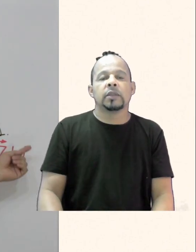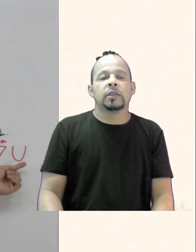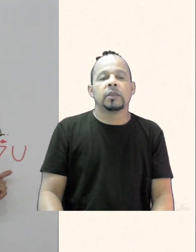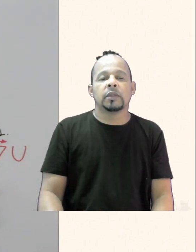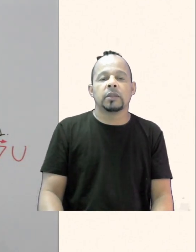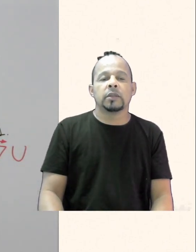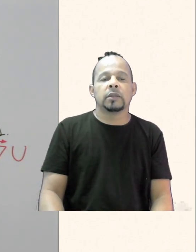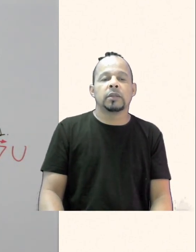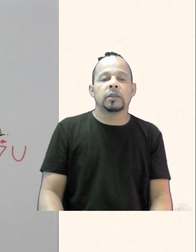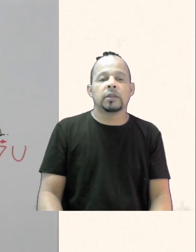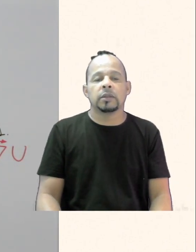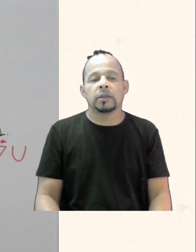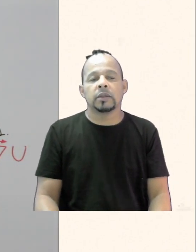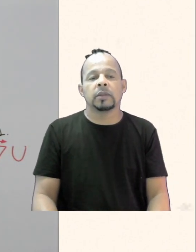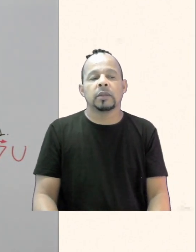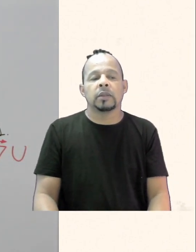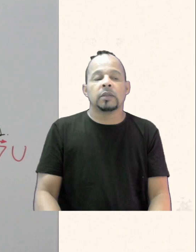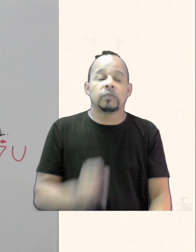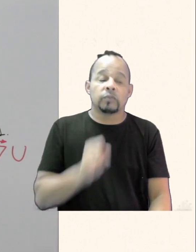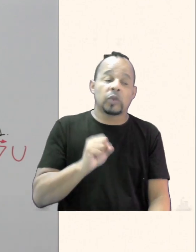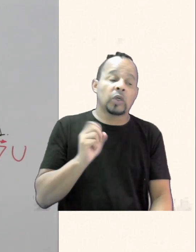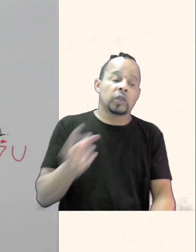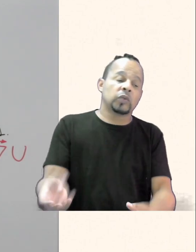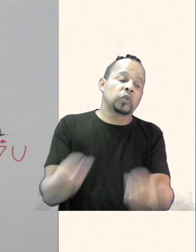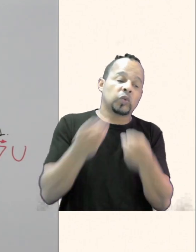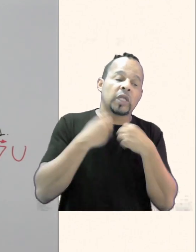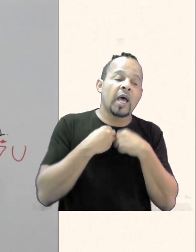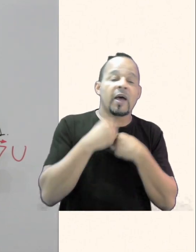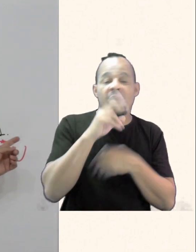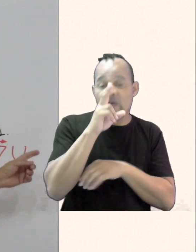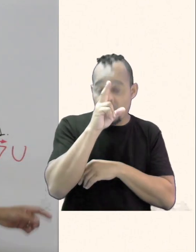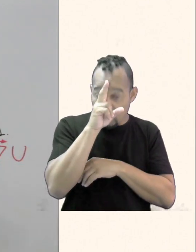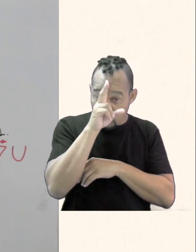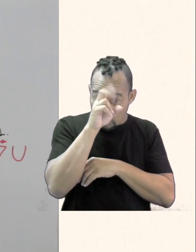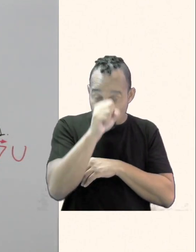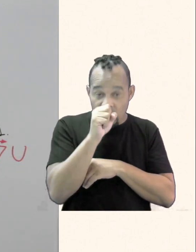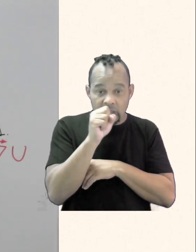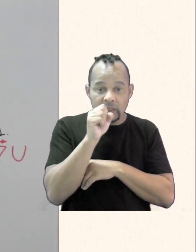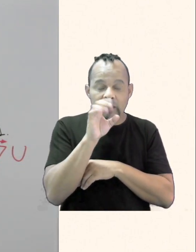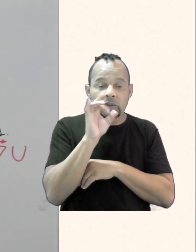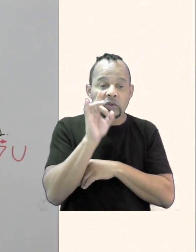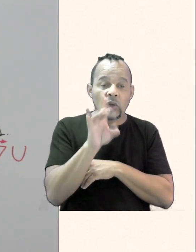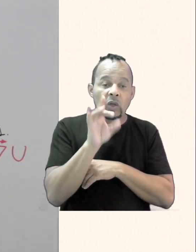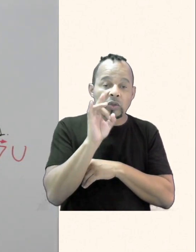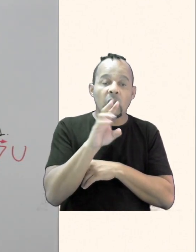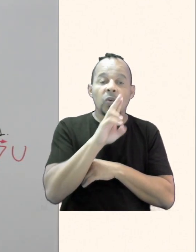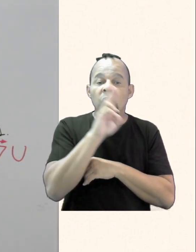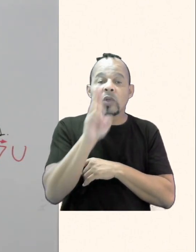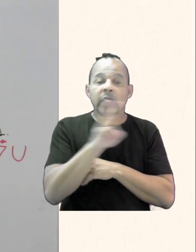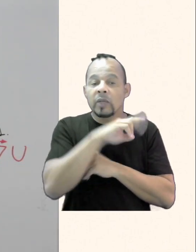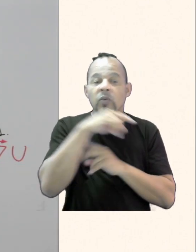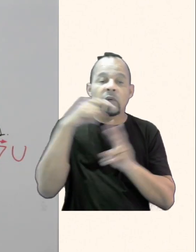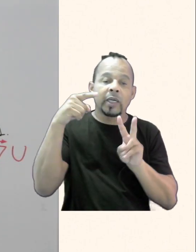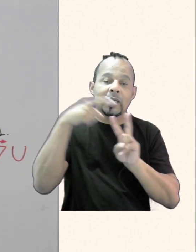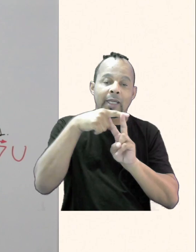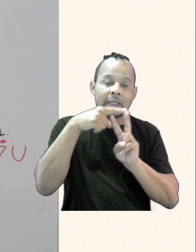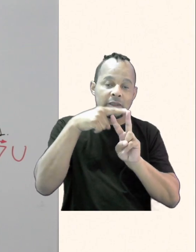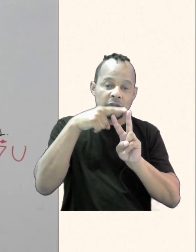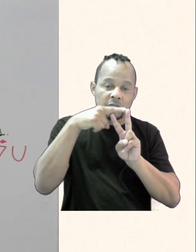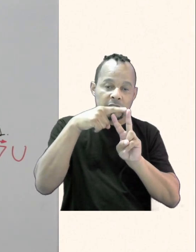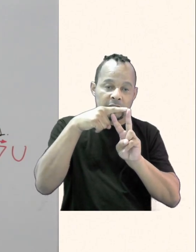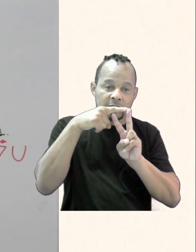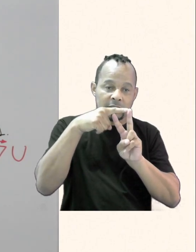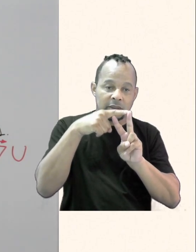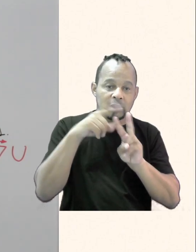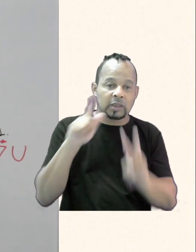potencial pode nos fornecer a força através do seu gradiente, beleza? Tem até um